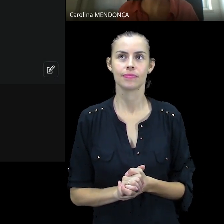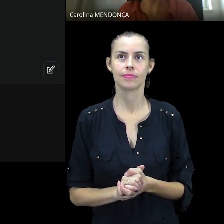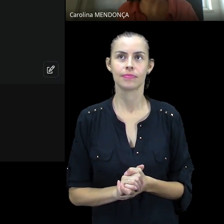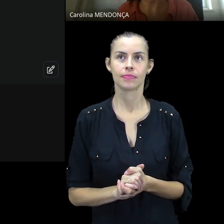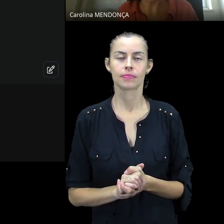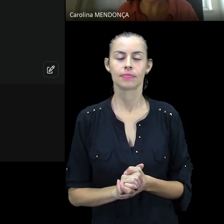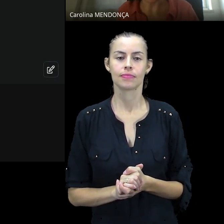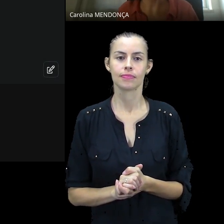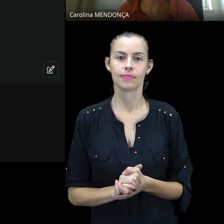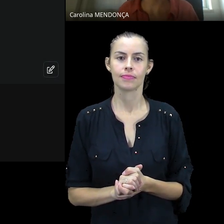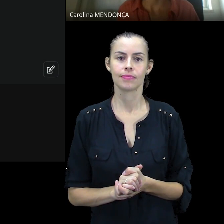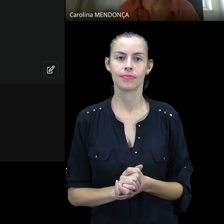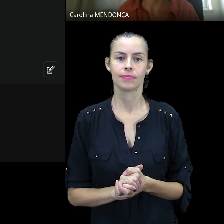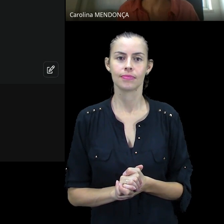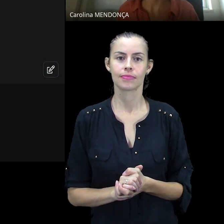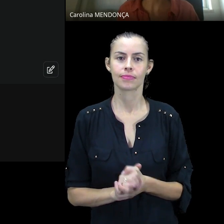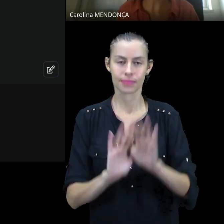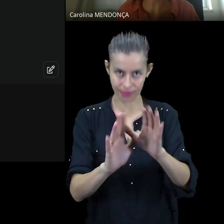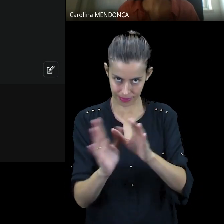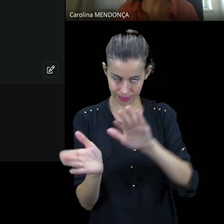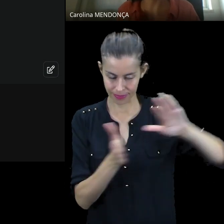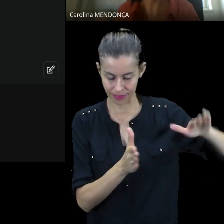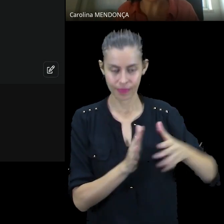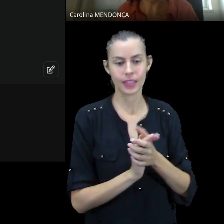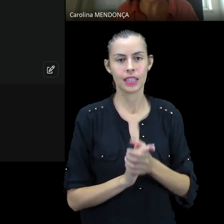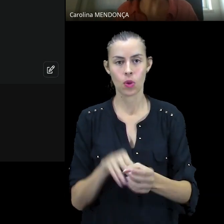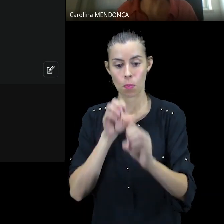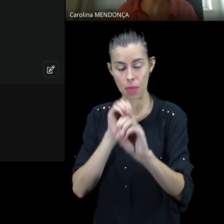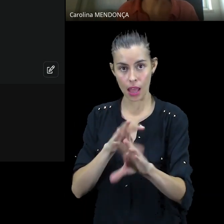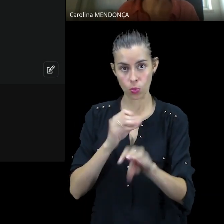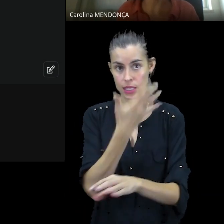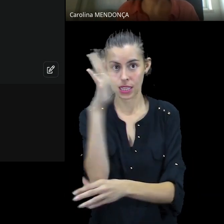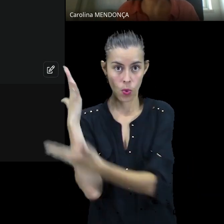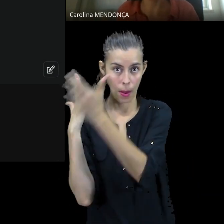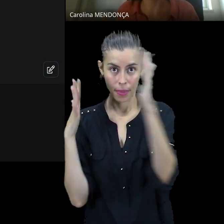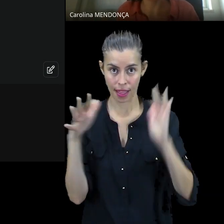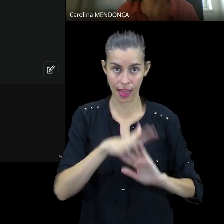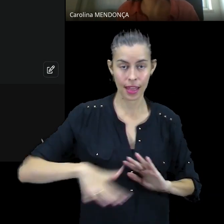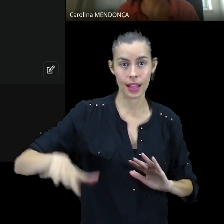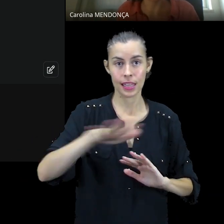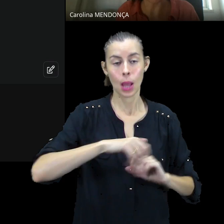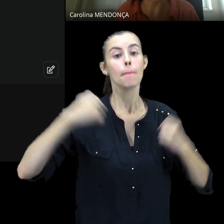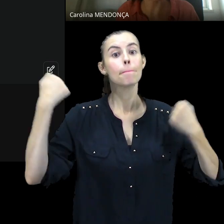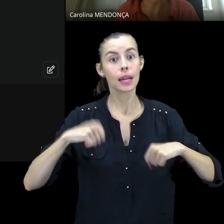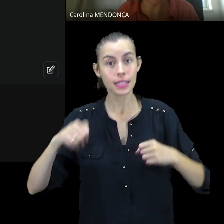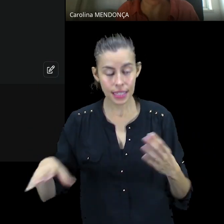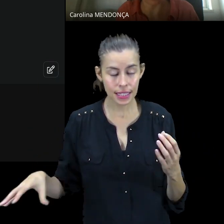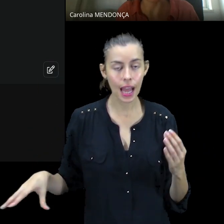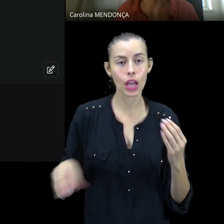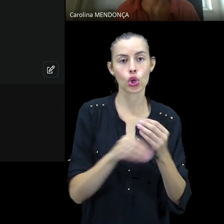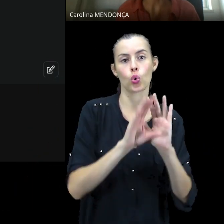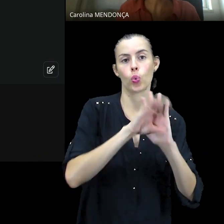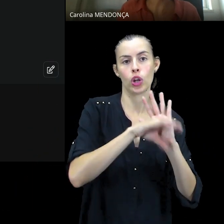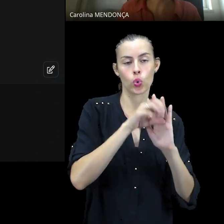transversalidade, interdisciplinariedade, mas também é facultada a criação ou adaptação de componente curricular